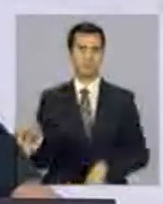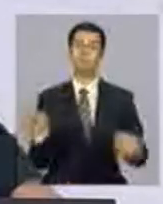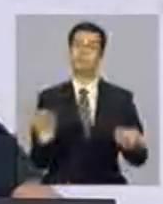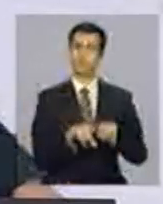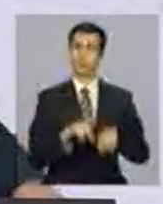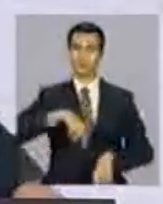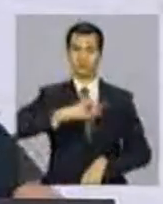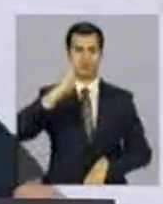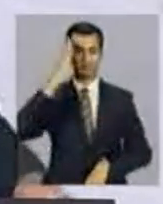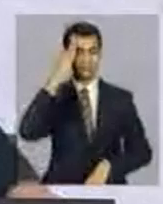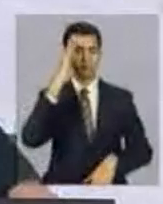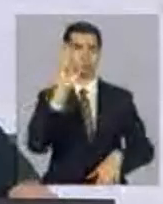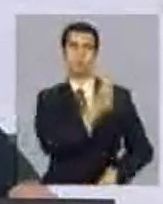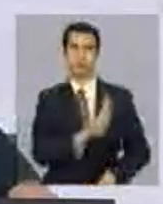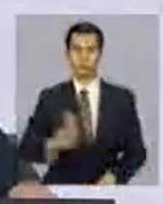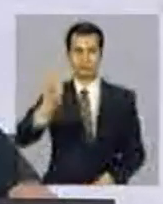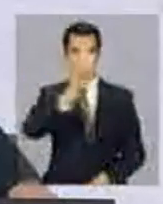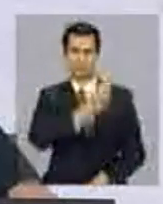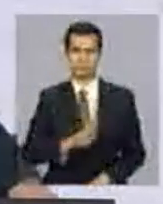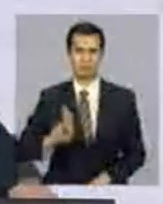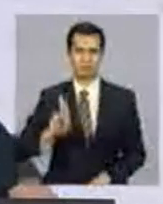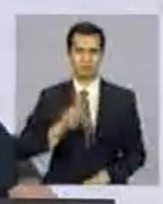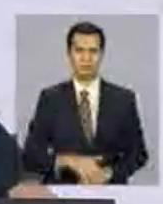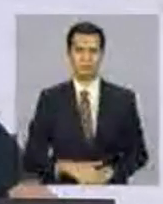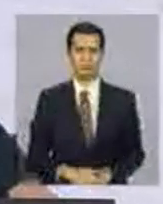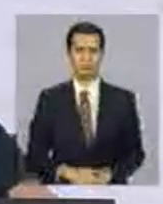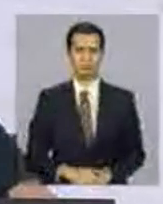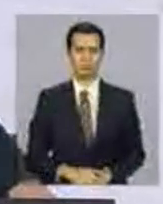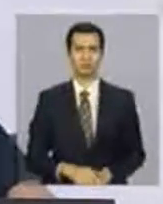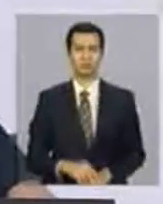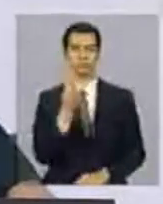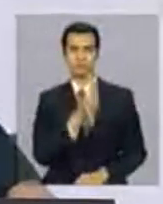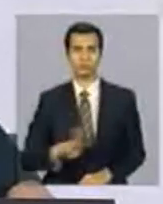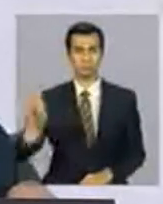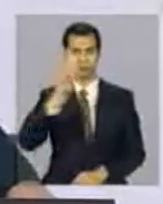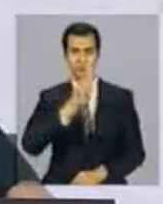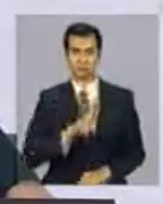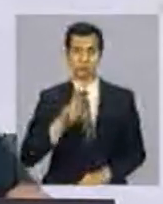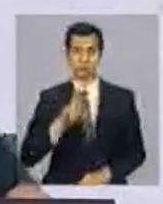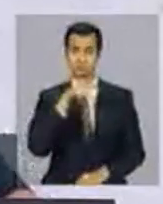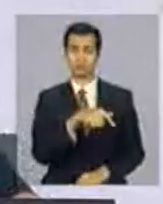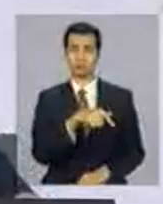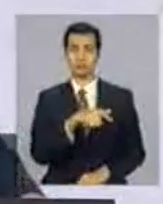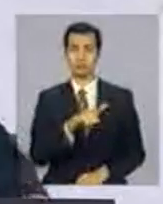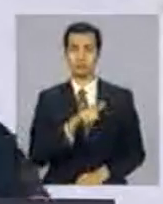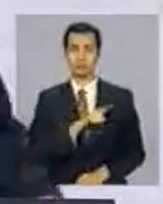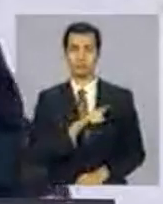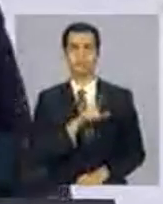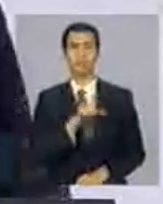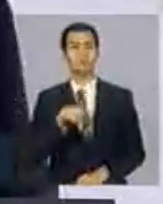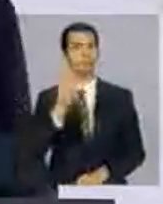universidades com qualquer instância de estudo e de educação no Brasil é